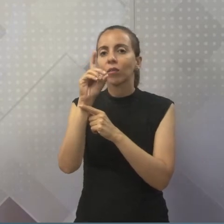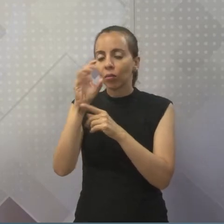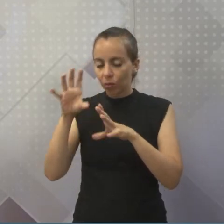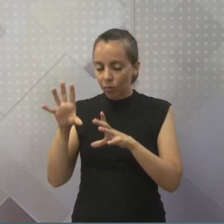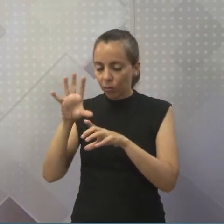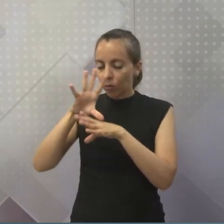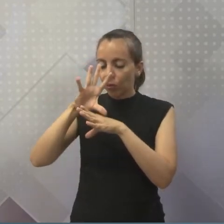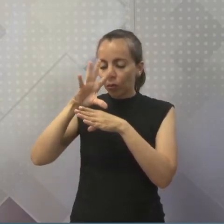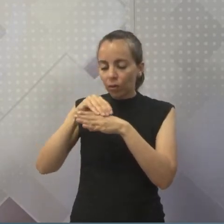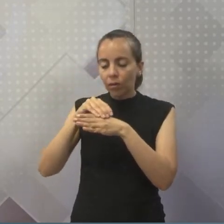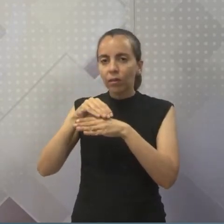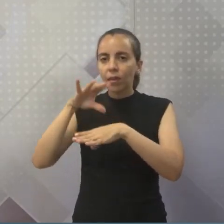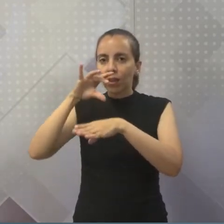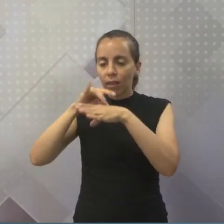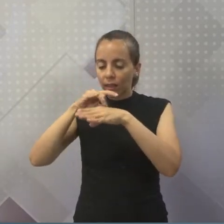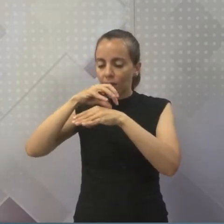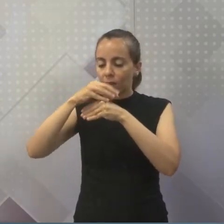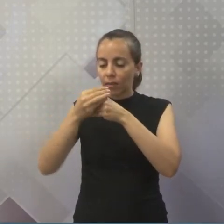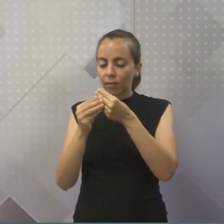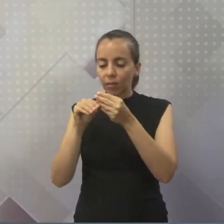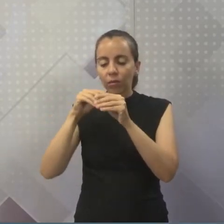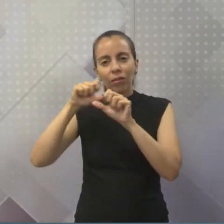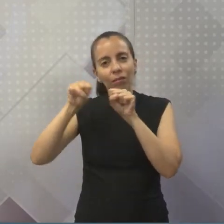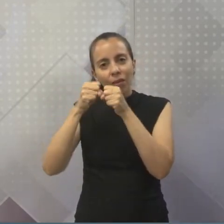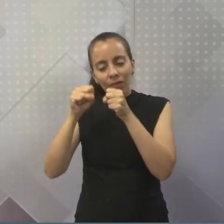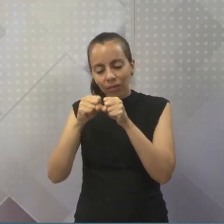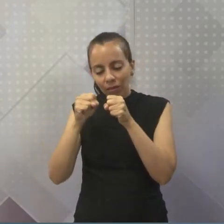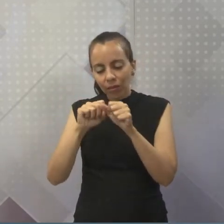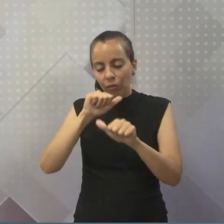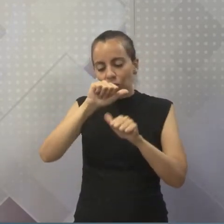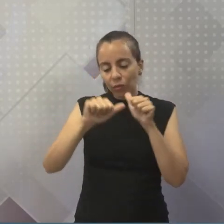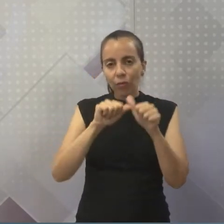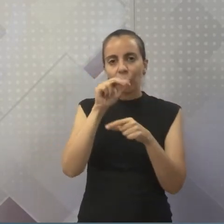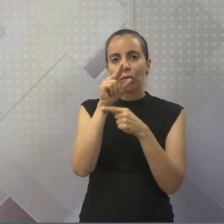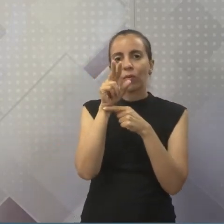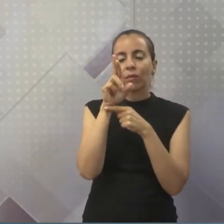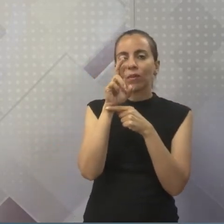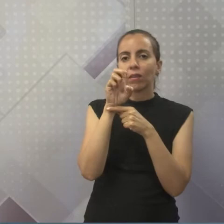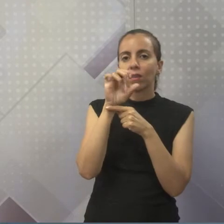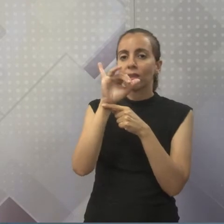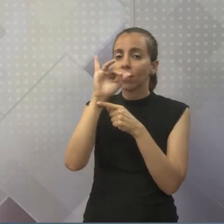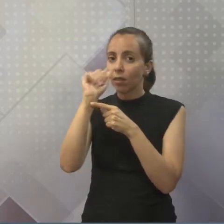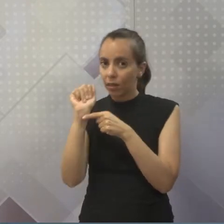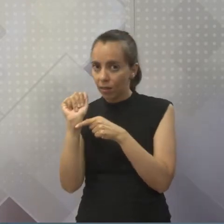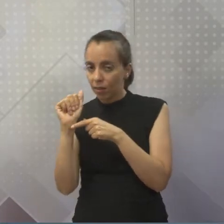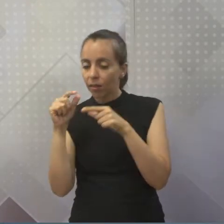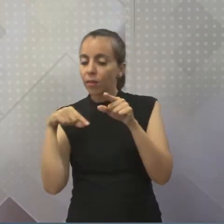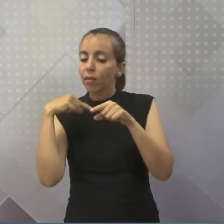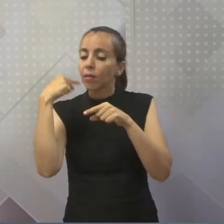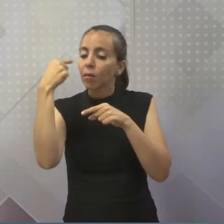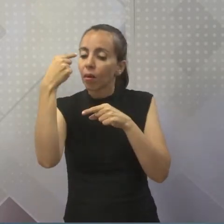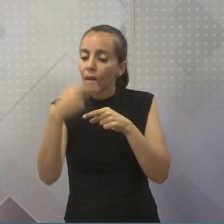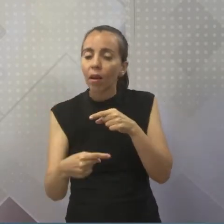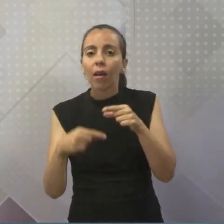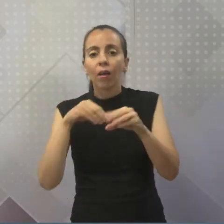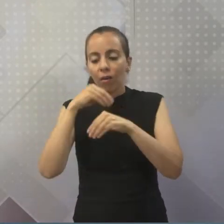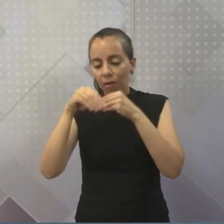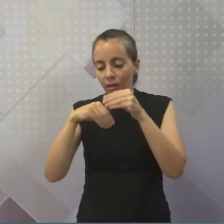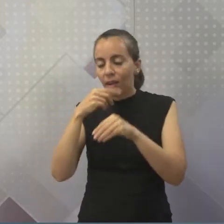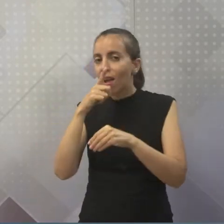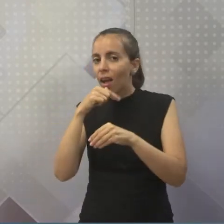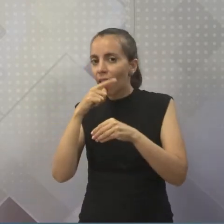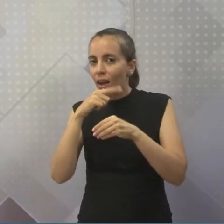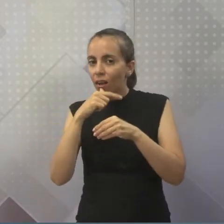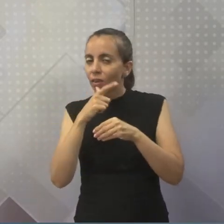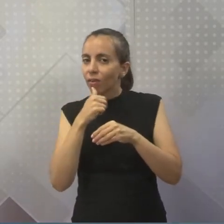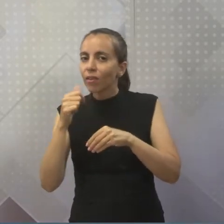delas transforma ácido úrico em ureia. Essa ureia é misturada com água, forma urina,